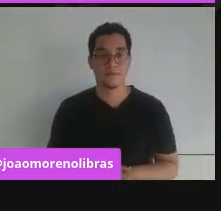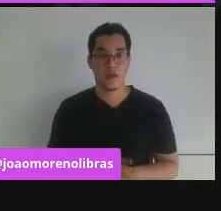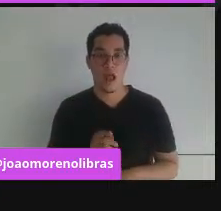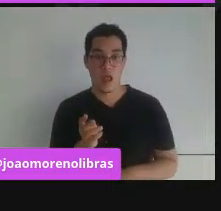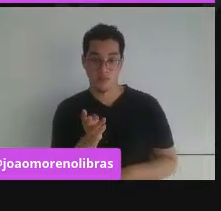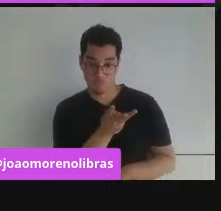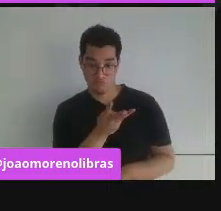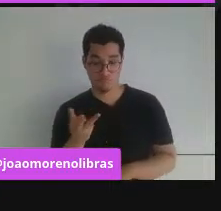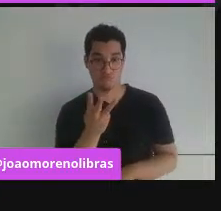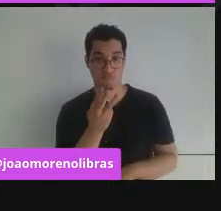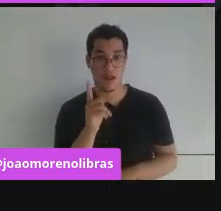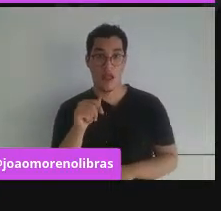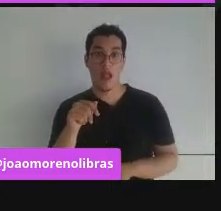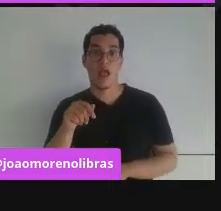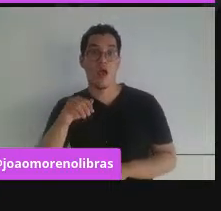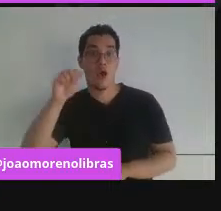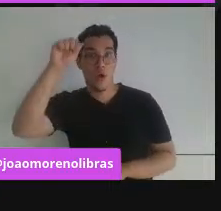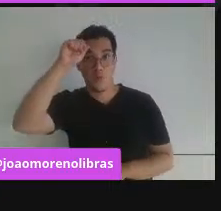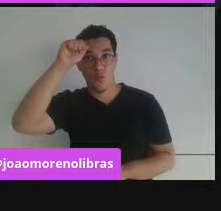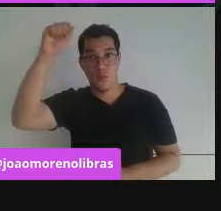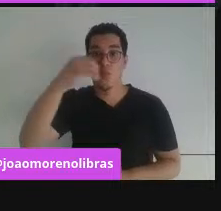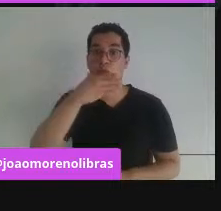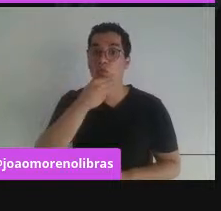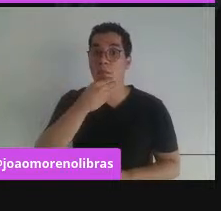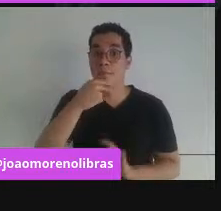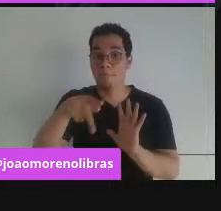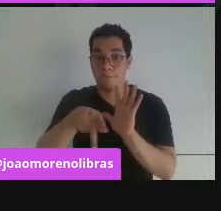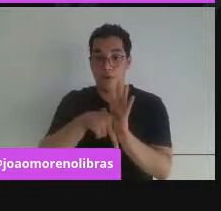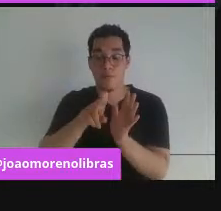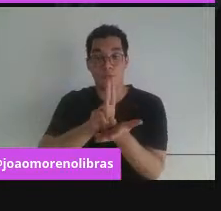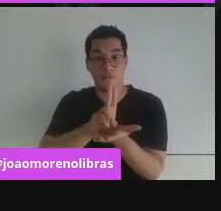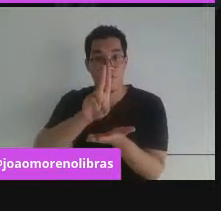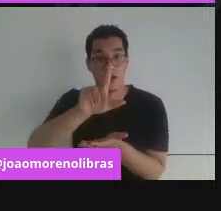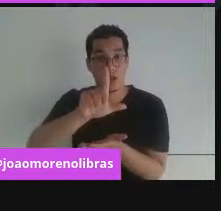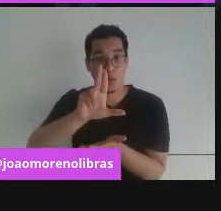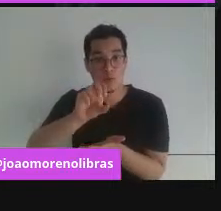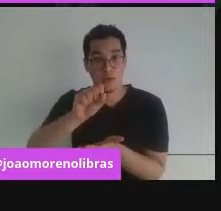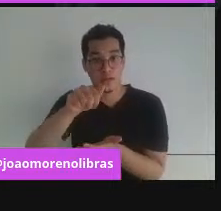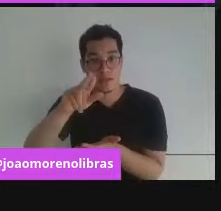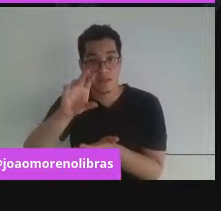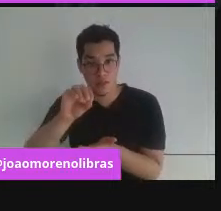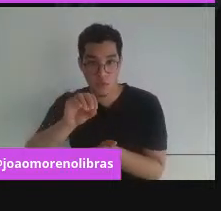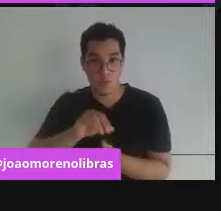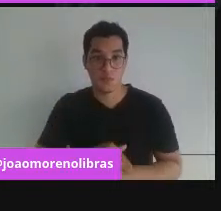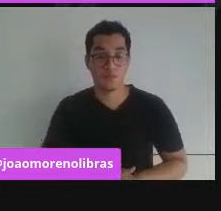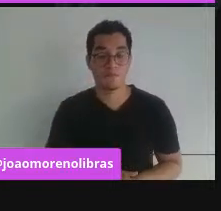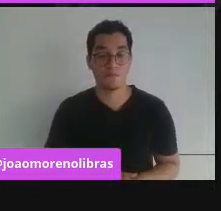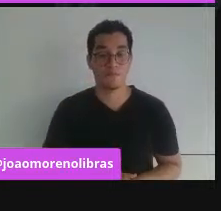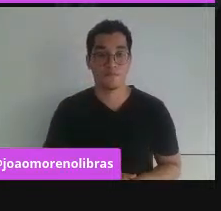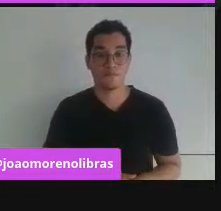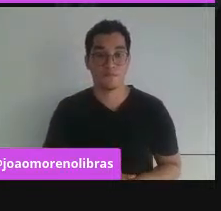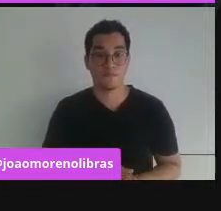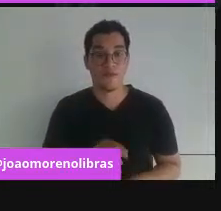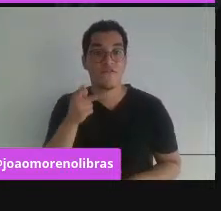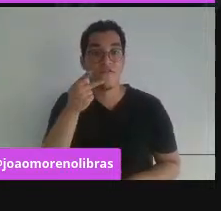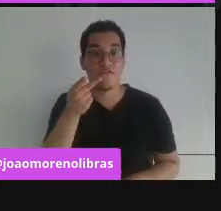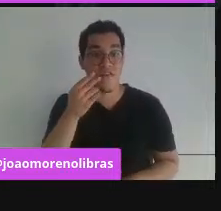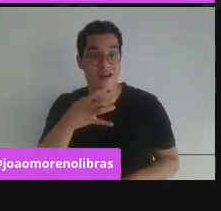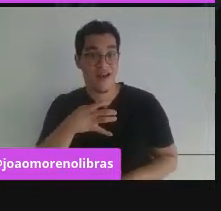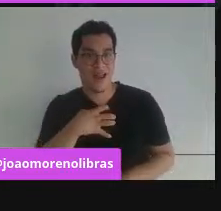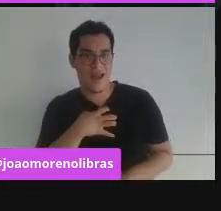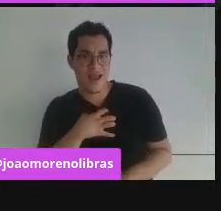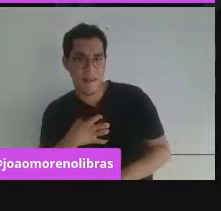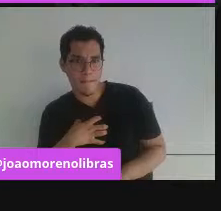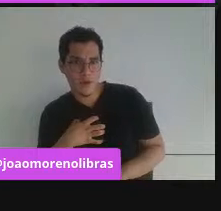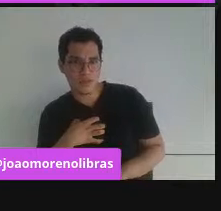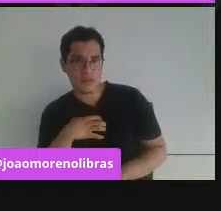Lausanne e ele trabalha com a emoção, e trabalha com a emoção sendo, tendo a função de argumentar. É